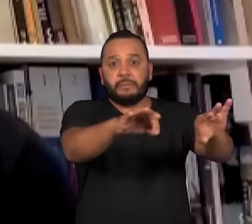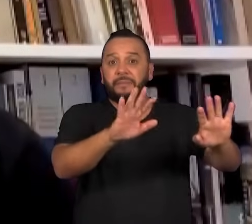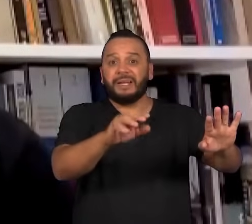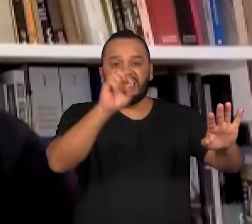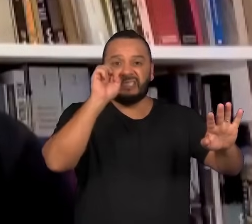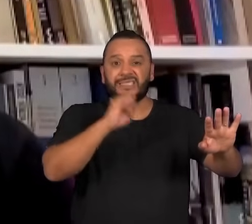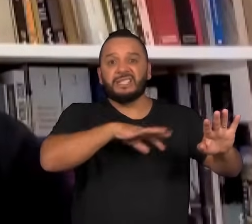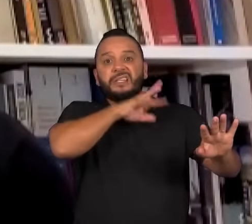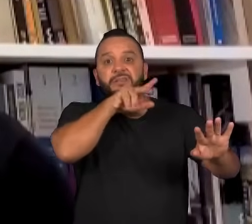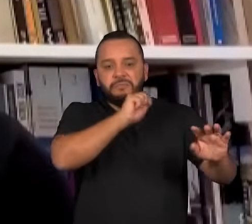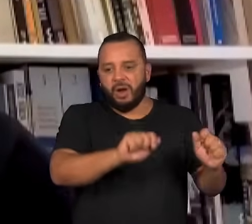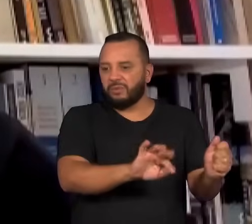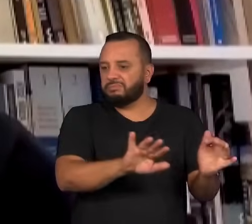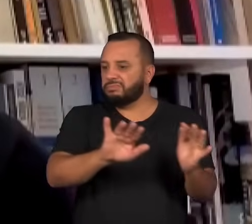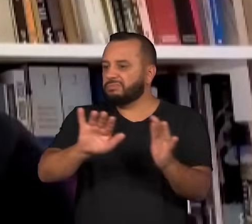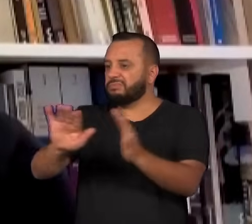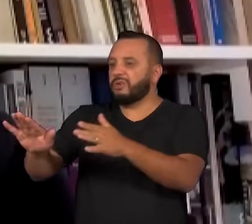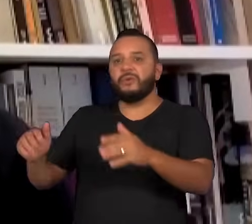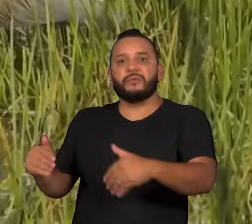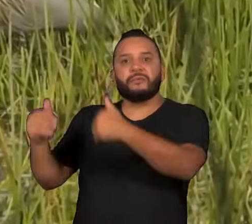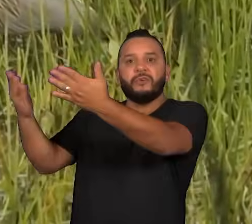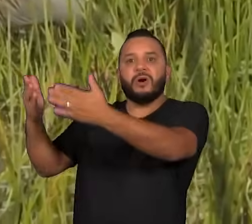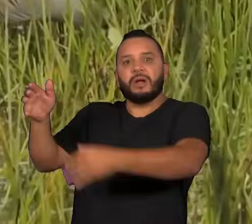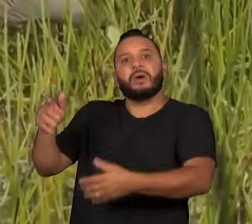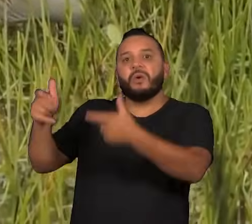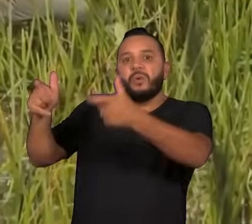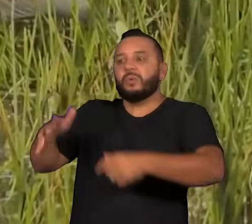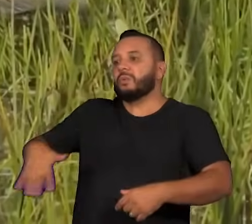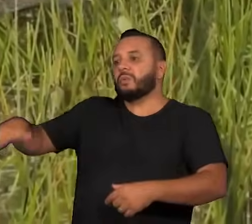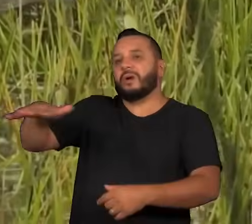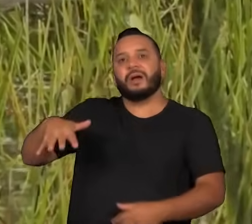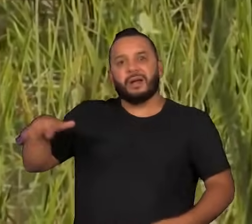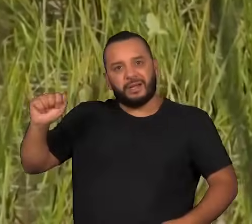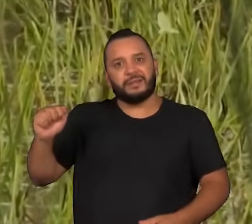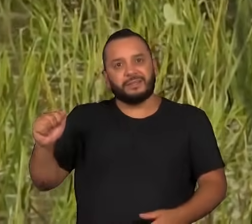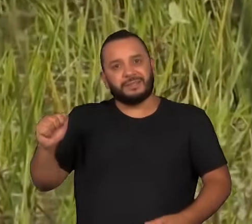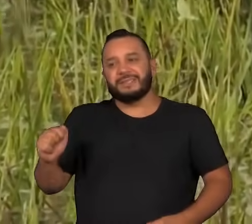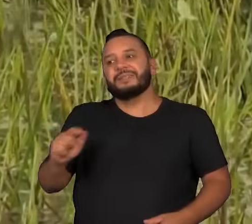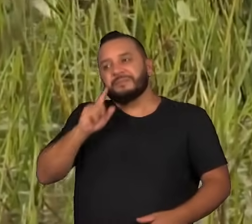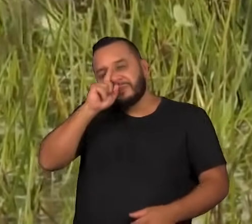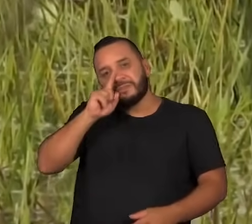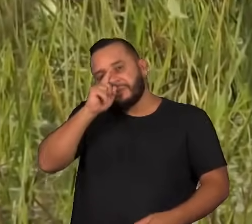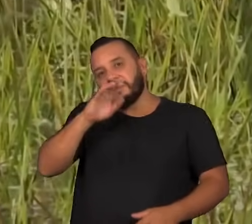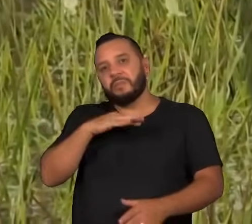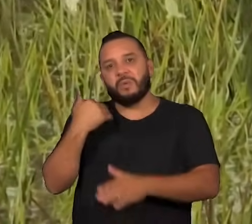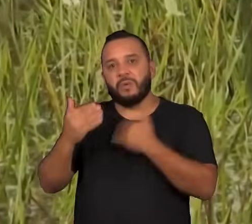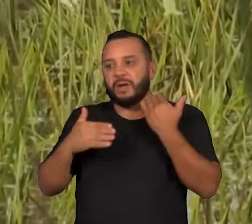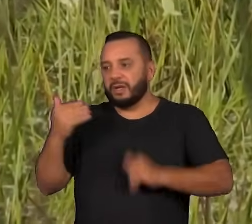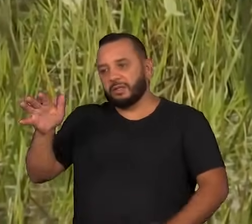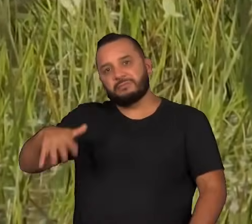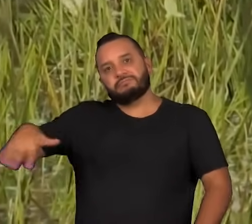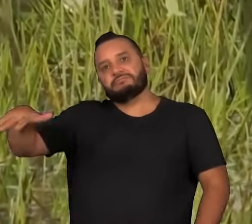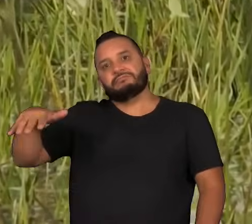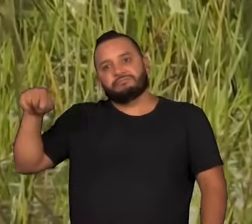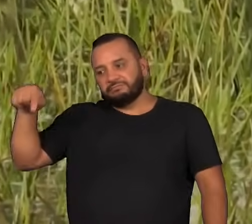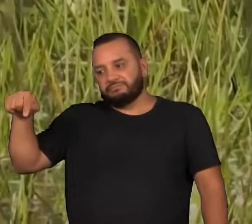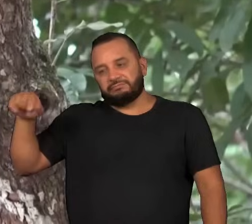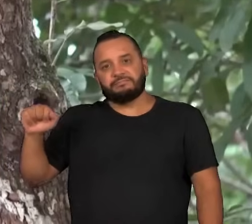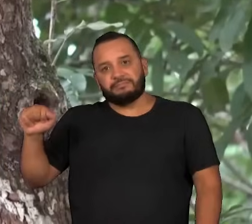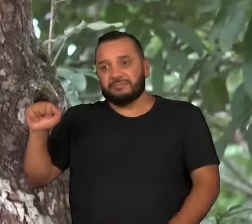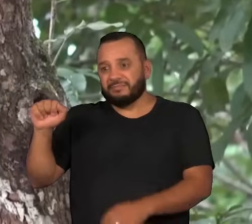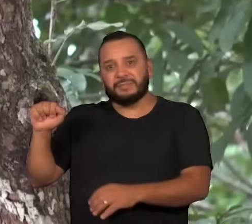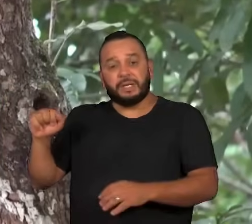elas podem se deslocar para fora dessas áreas, indo para regiões onde elas estão vulneráveis, fora dessa região de proteção